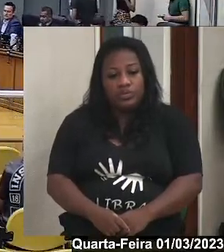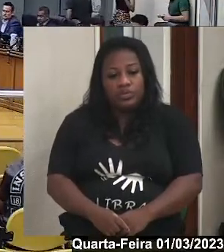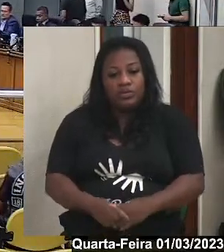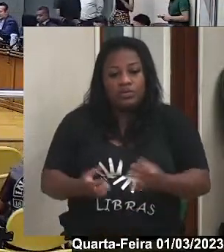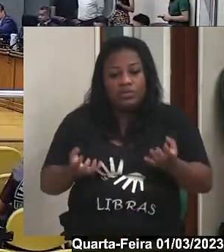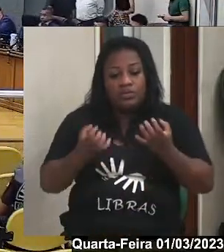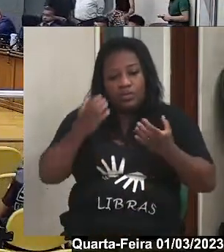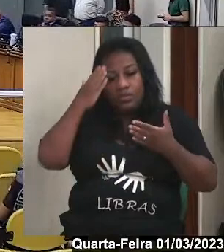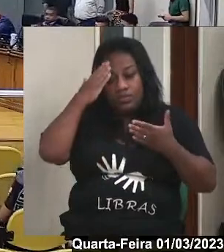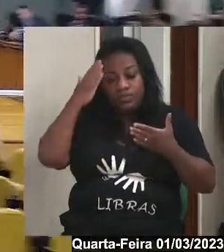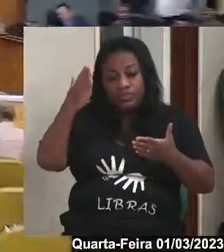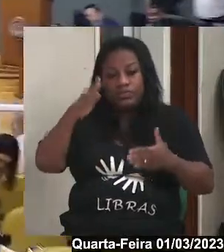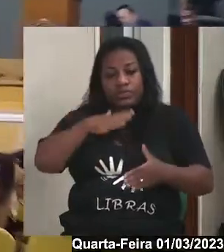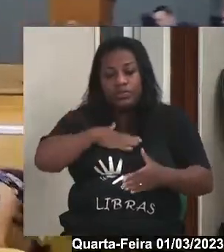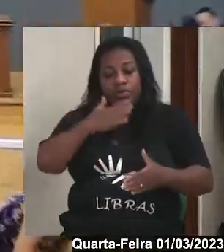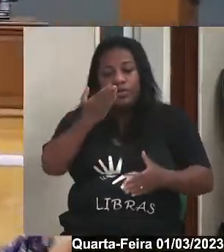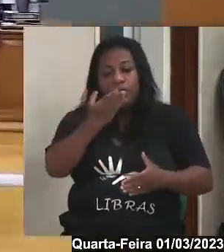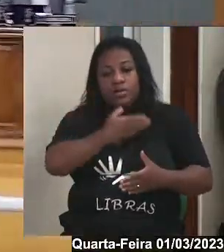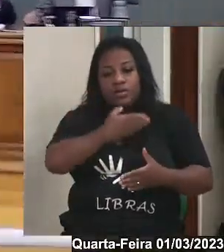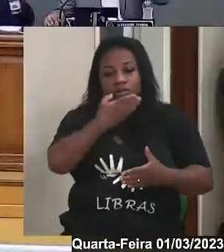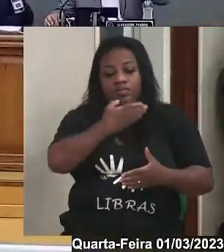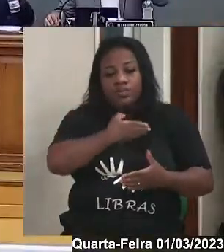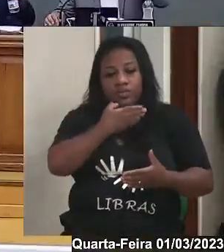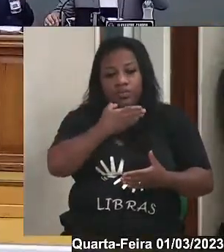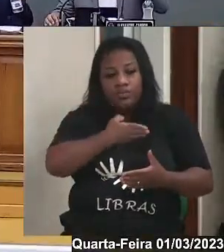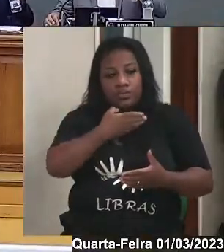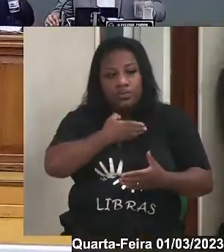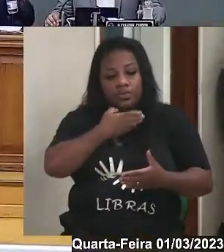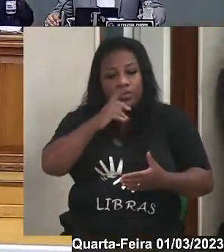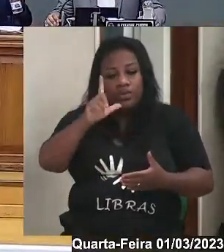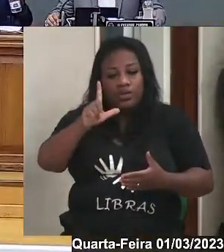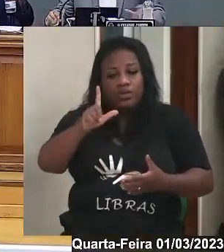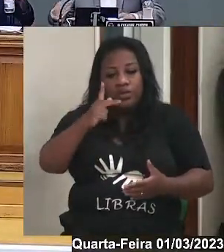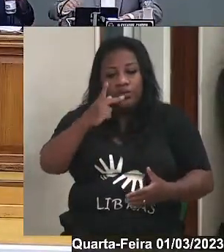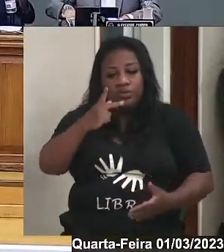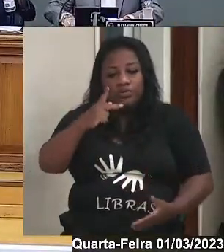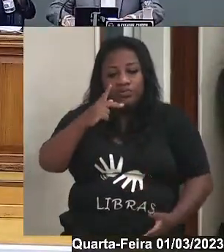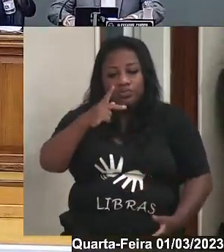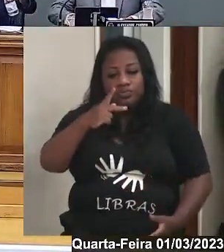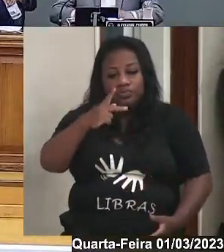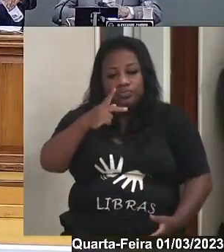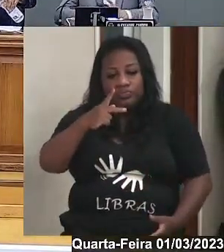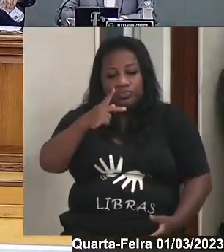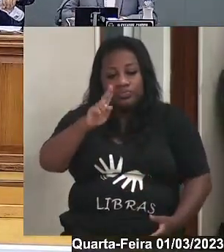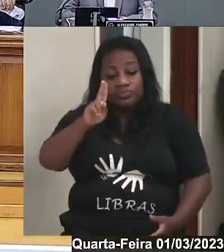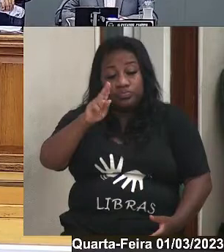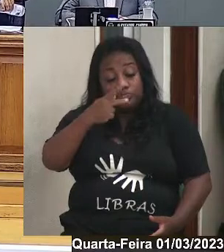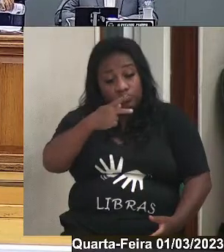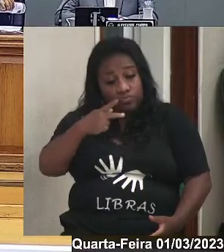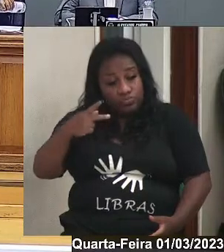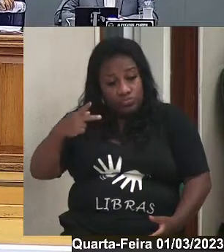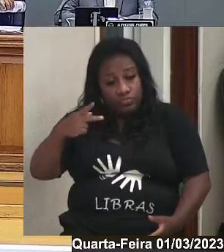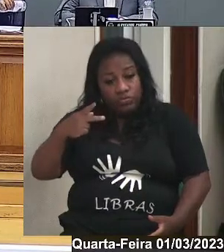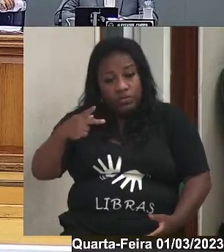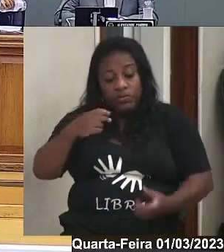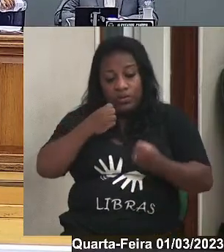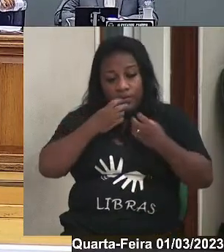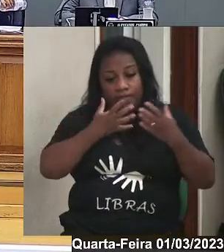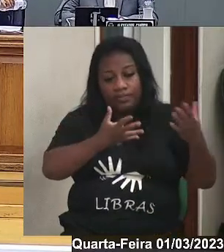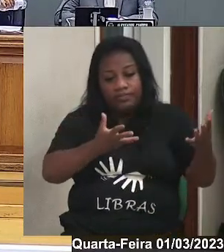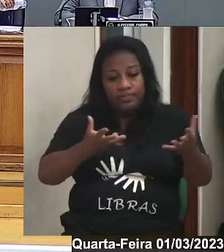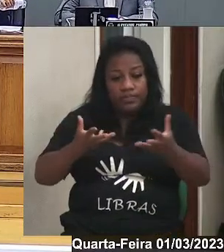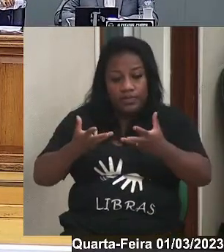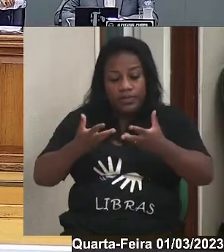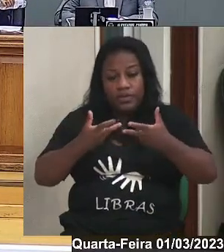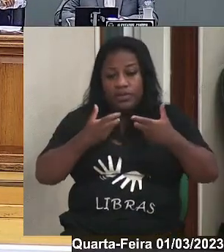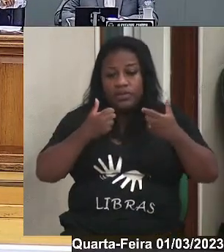Gostaria de registrar e agradecer a presença do meu amigo, grande liderança, Nupe. Bem-vindo, meu irmão. Seja muito bem-vindo você, ao